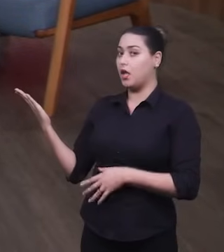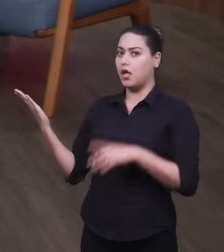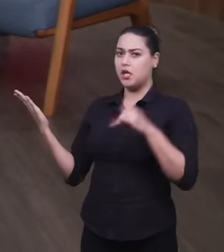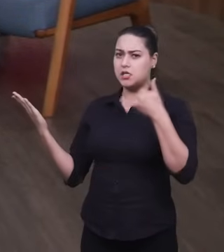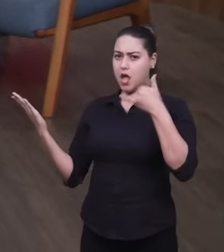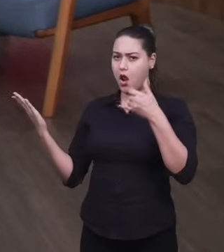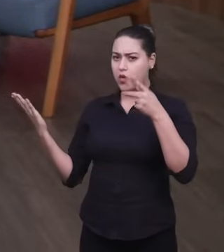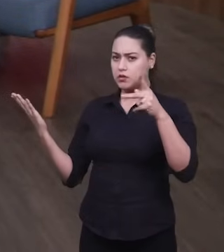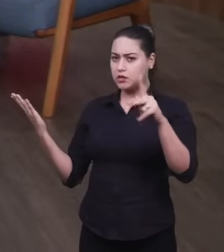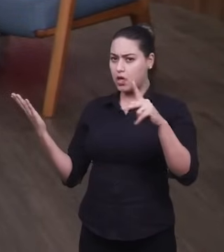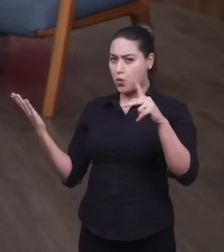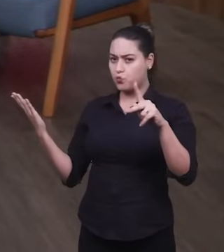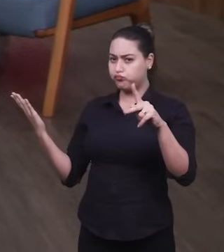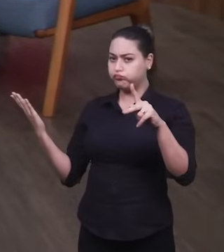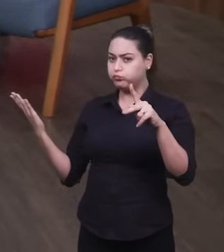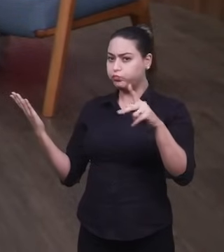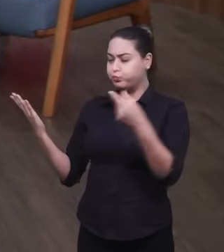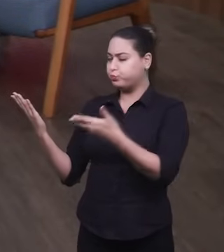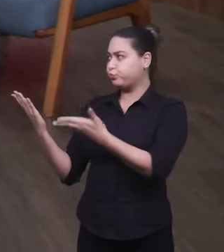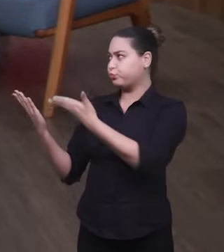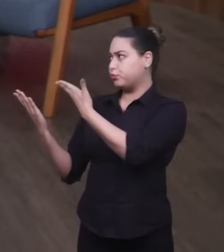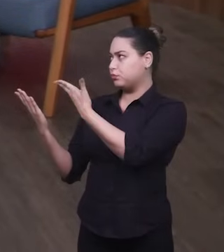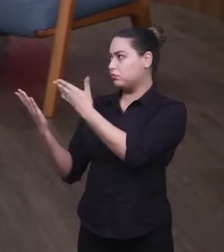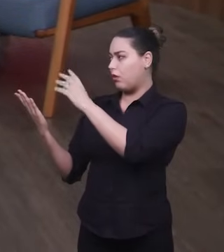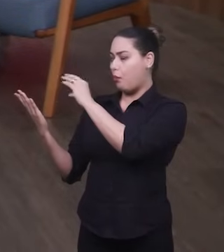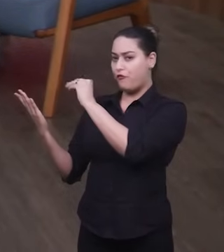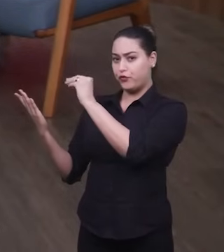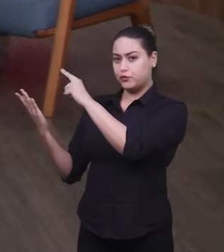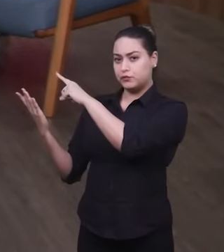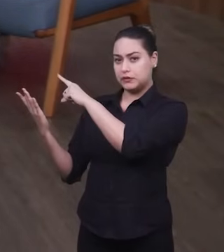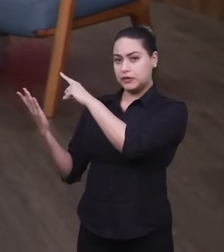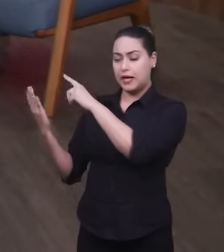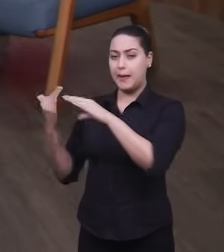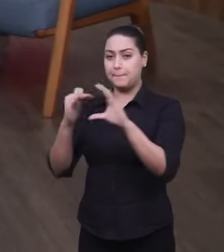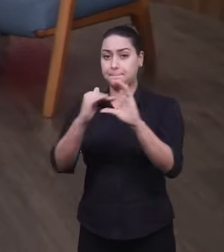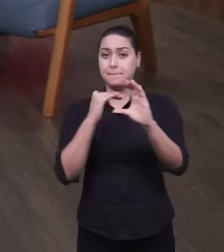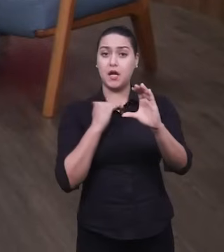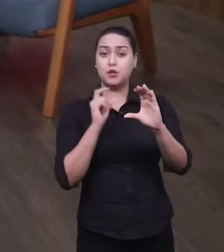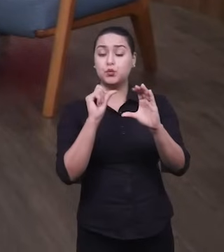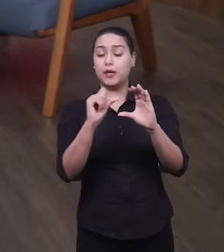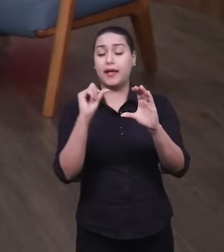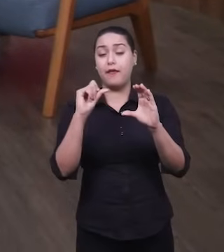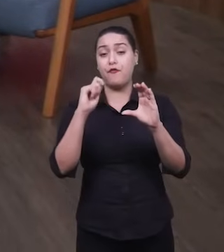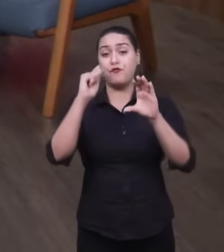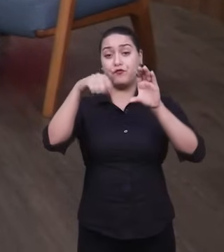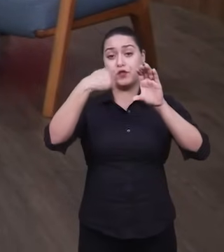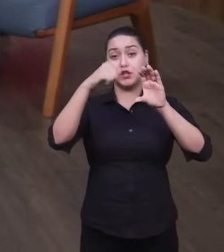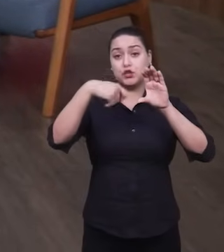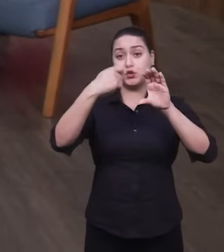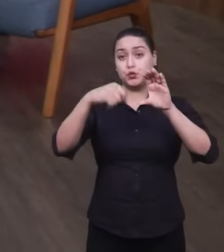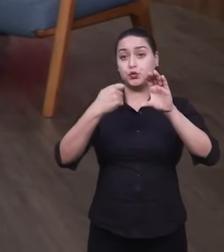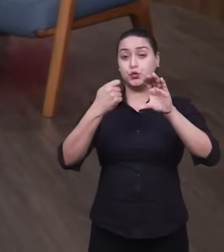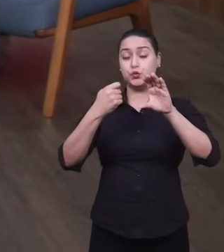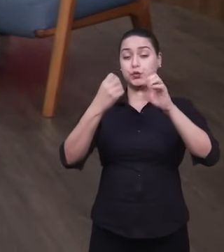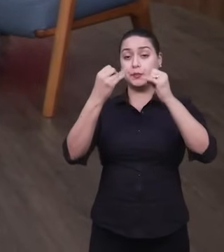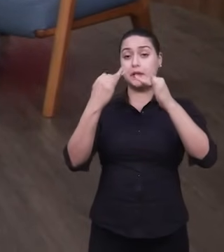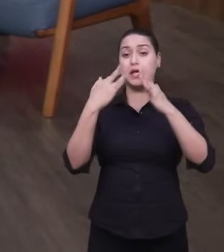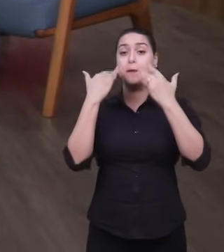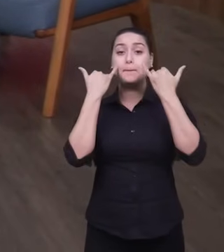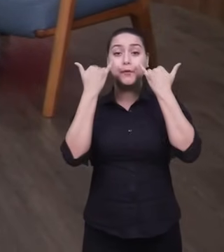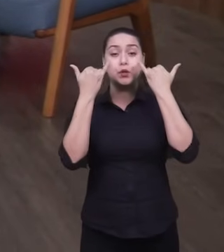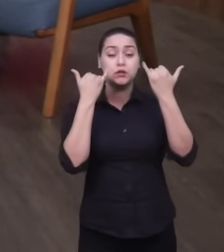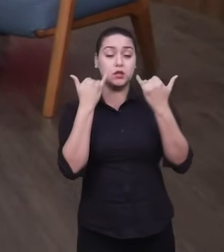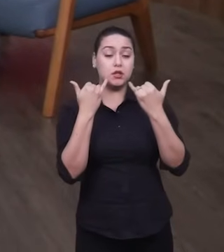Você aponta a câmera do seu celular para o QR Code e você envia para nós um vídeo, falando sobre a